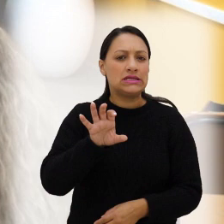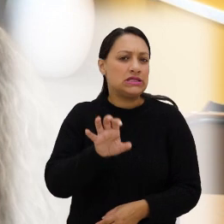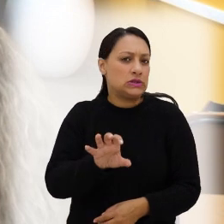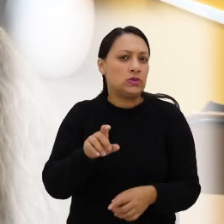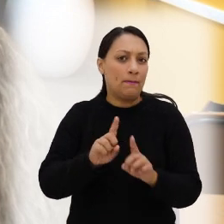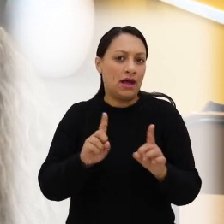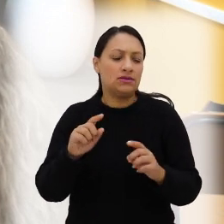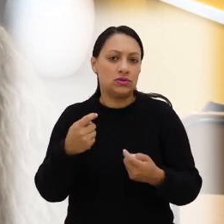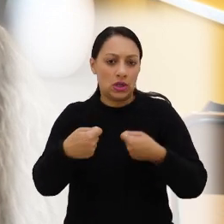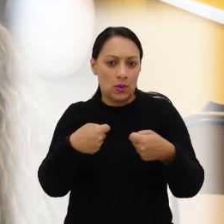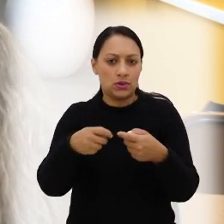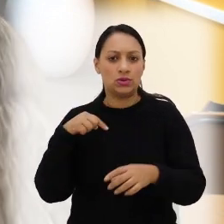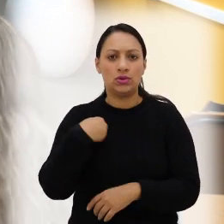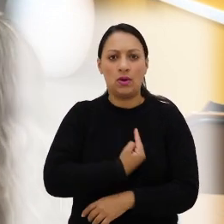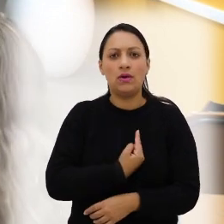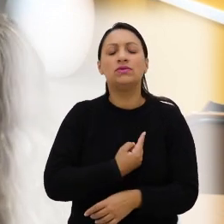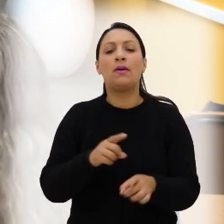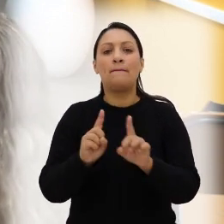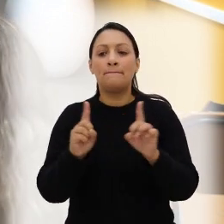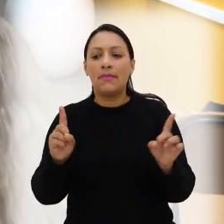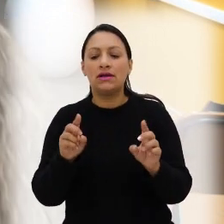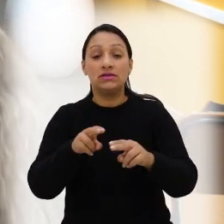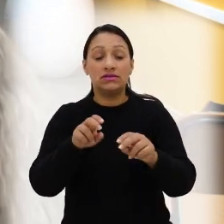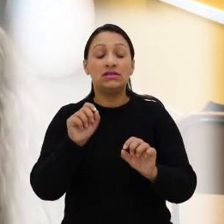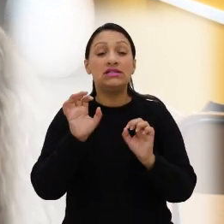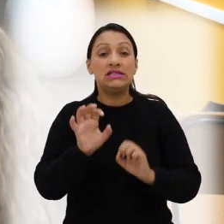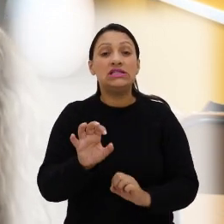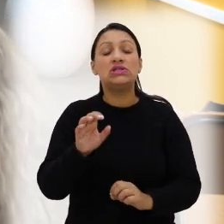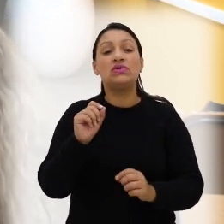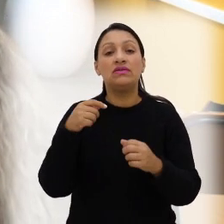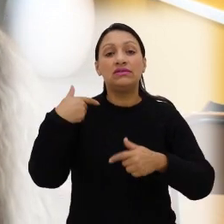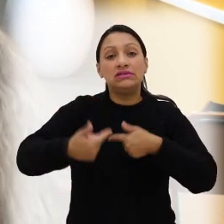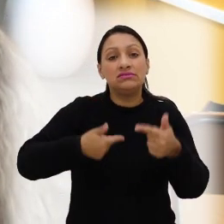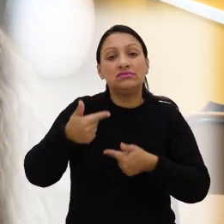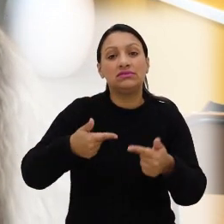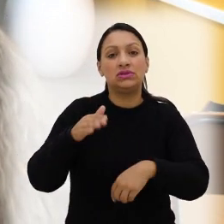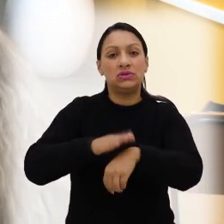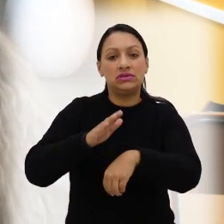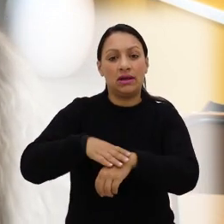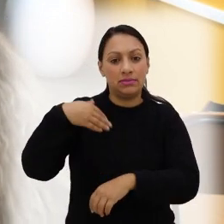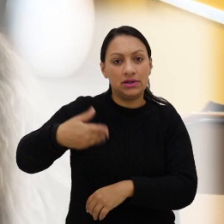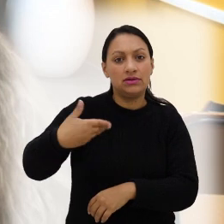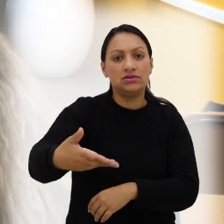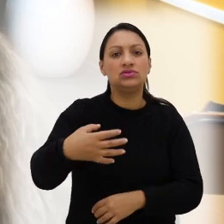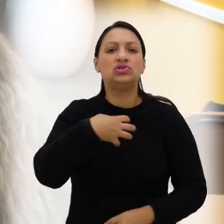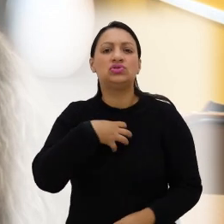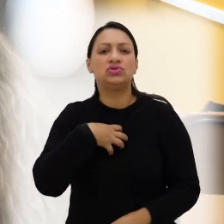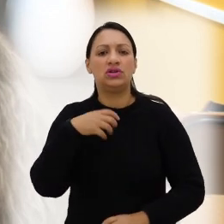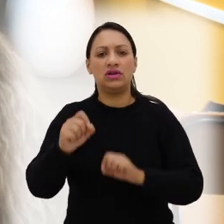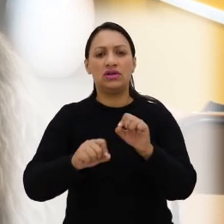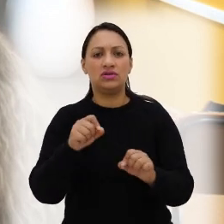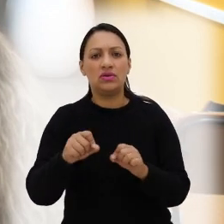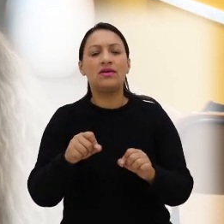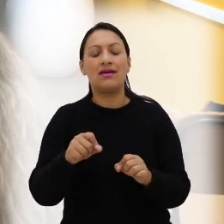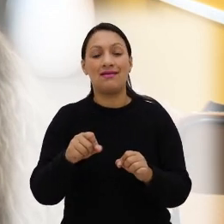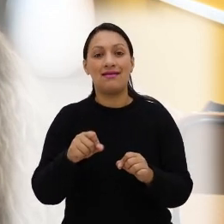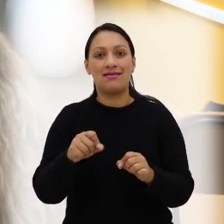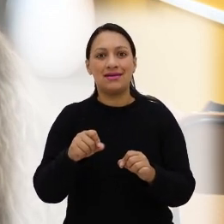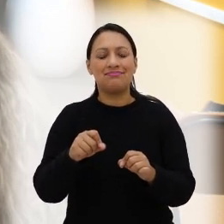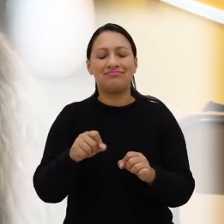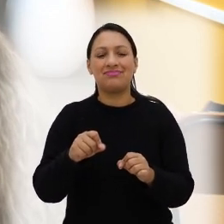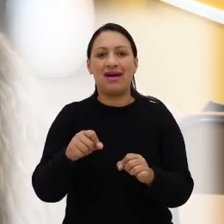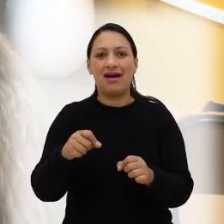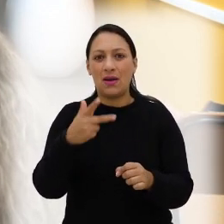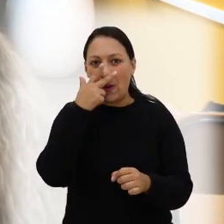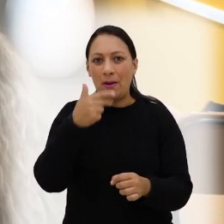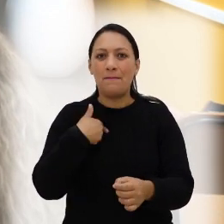programa de aceleração, que é isso que a gente vem trabalhando ao longo desses tempos, ela também é uma forma de injeção dessa inovação na veia de